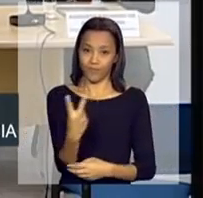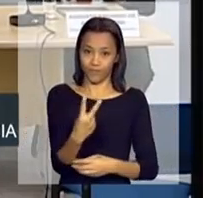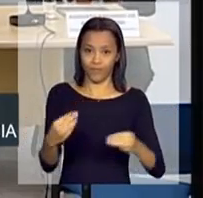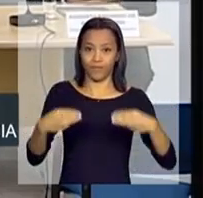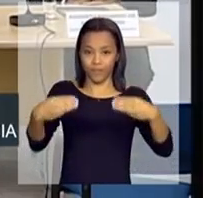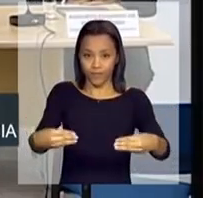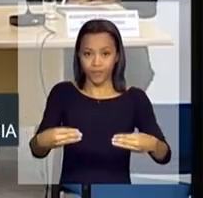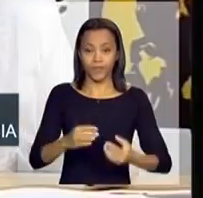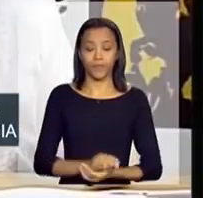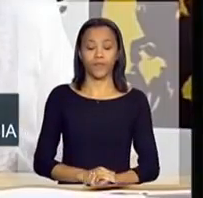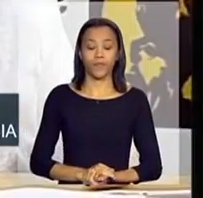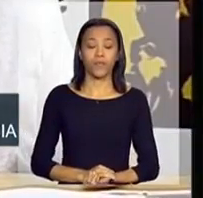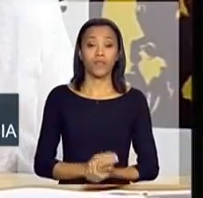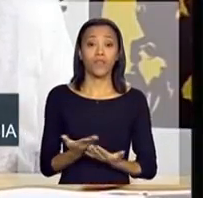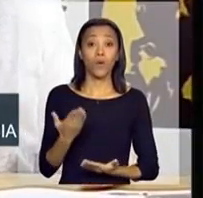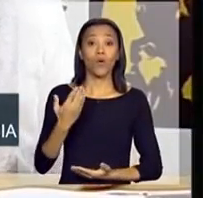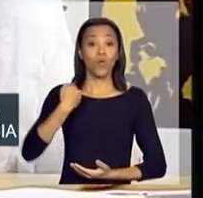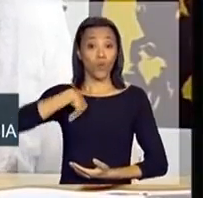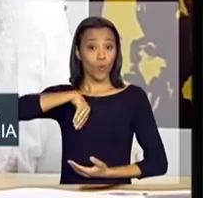o que nos honra